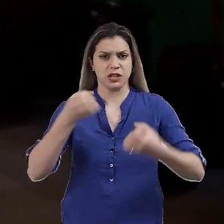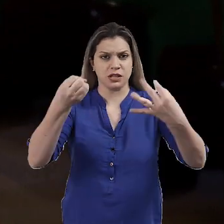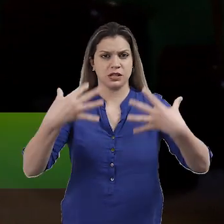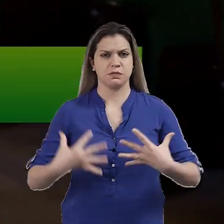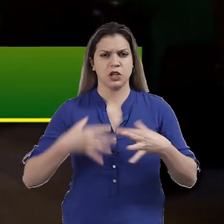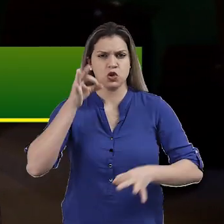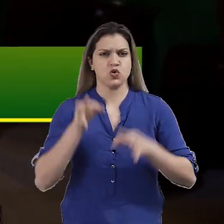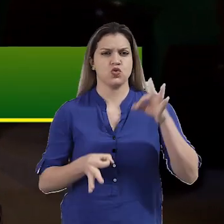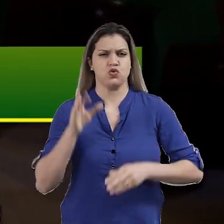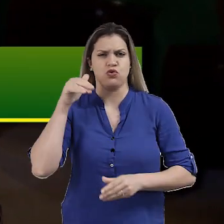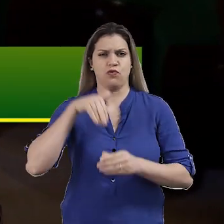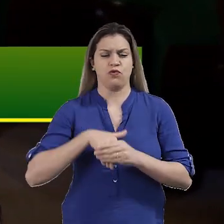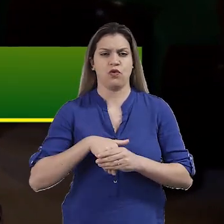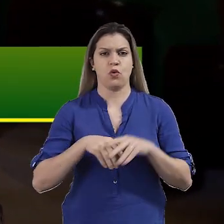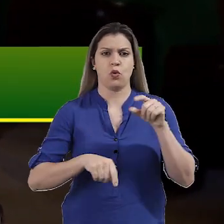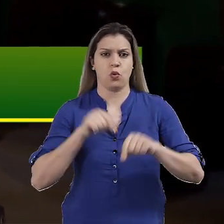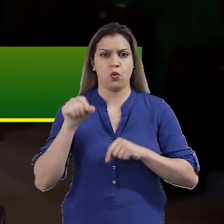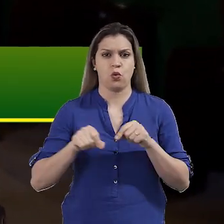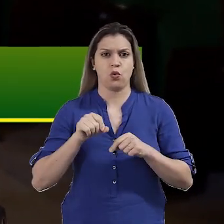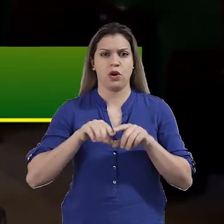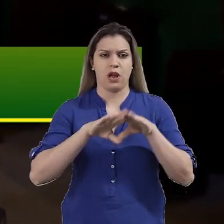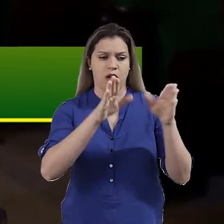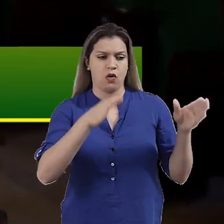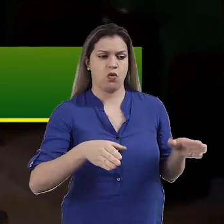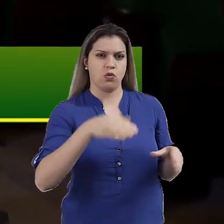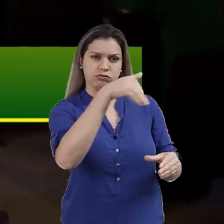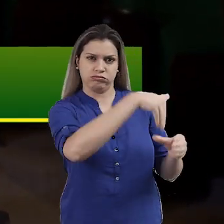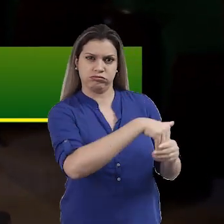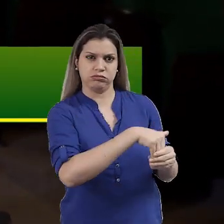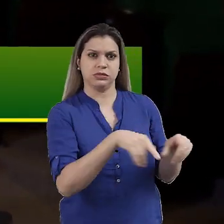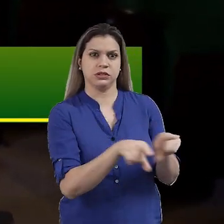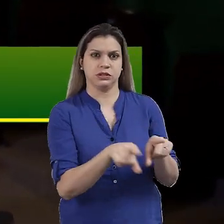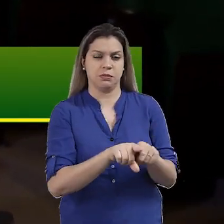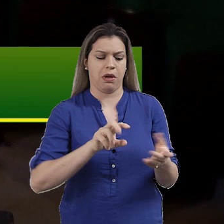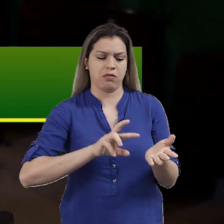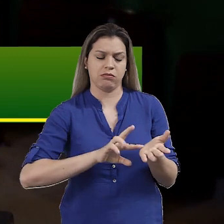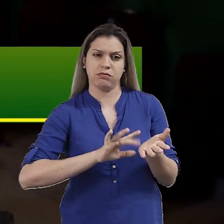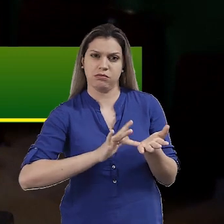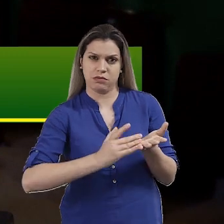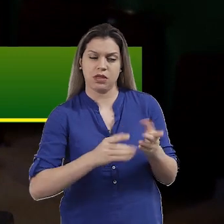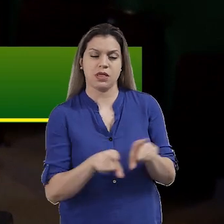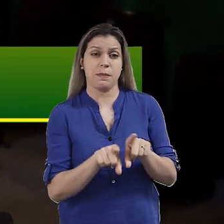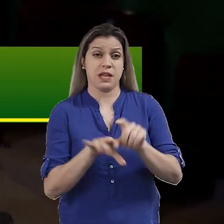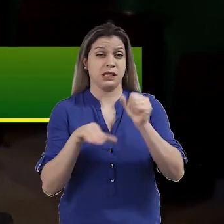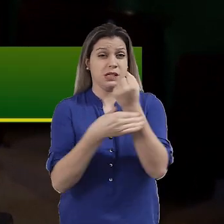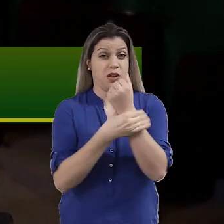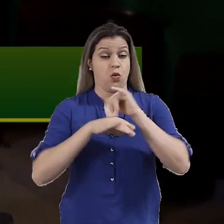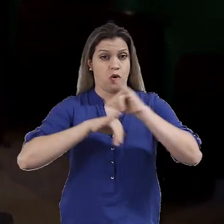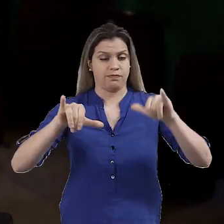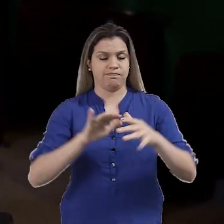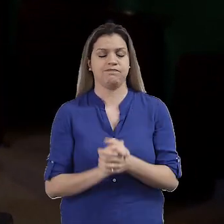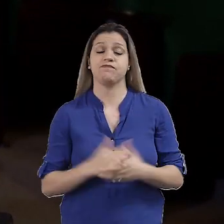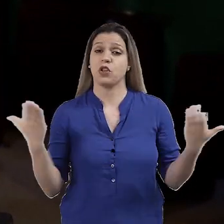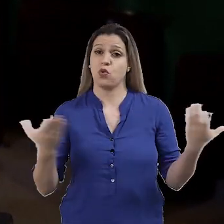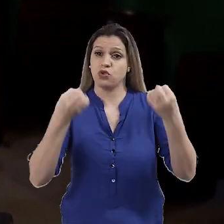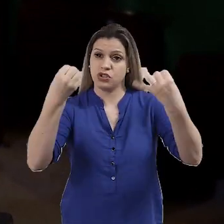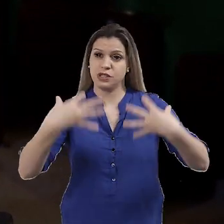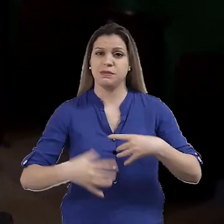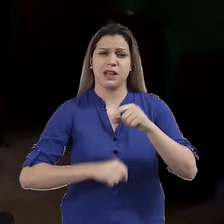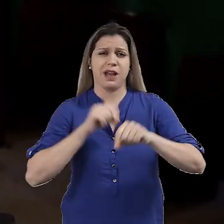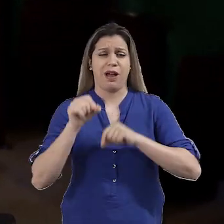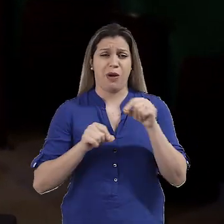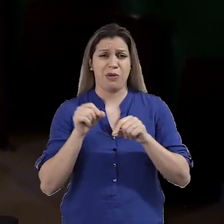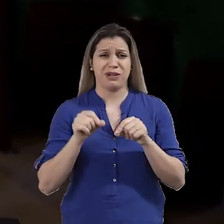Nós já falamos no Justiça Eleitoral em Foco sobre urna eletrônica, biometria e segurança da informação. Hoje nós vamos falar sobre um assunto que afeta a